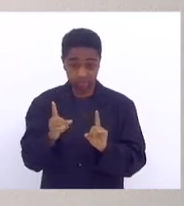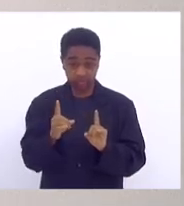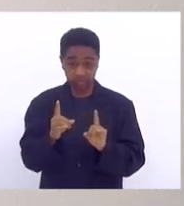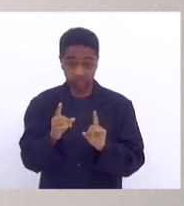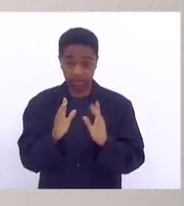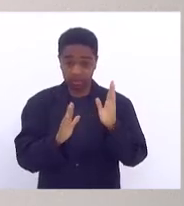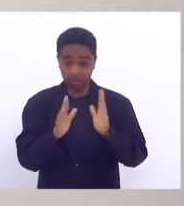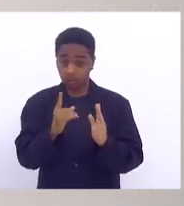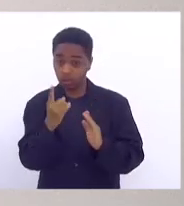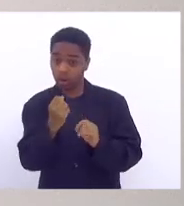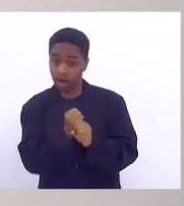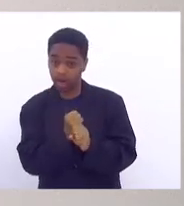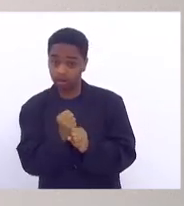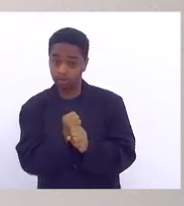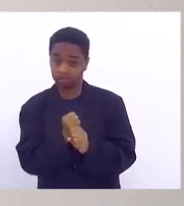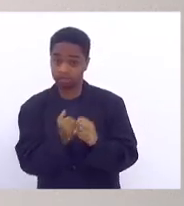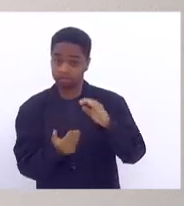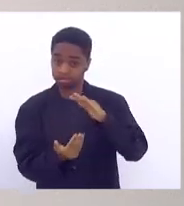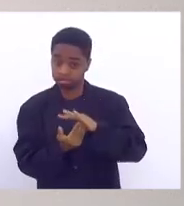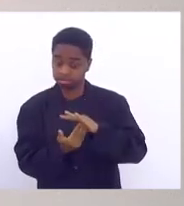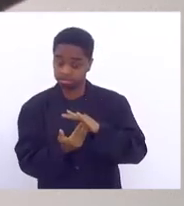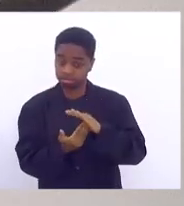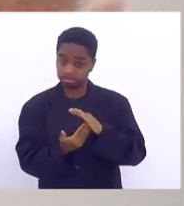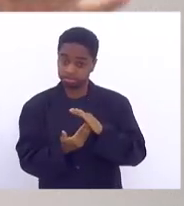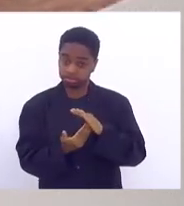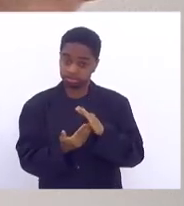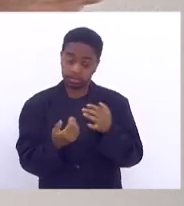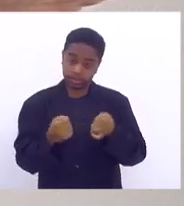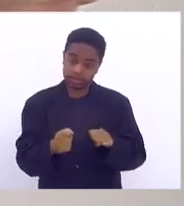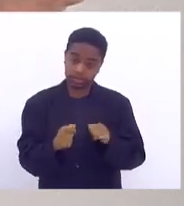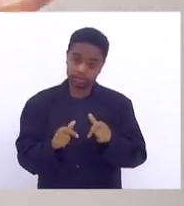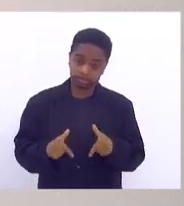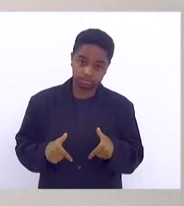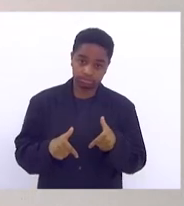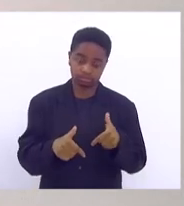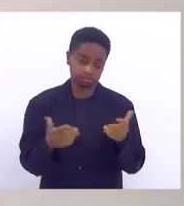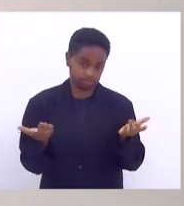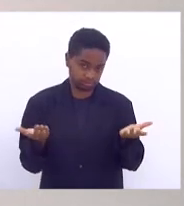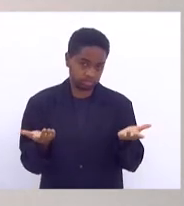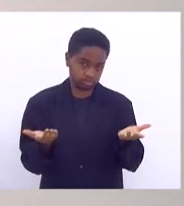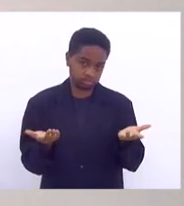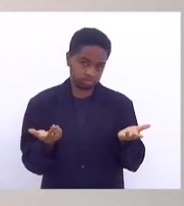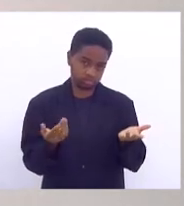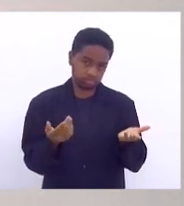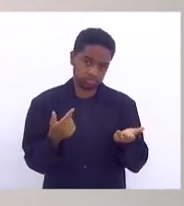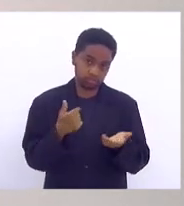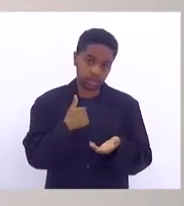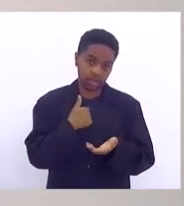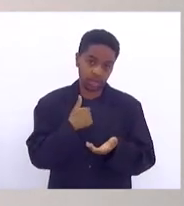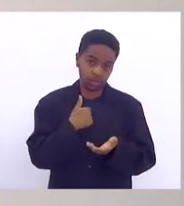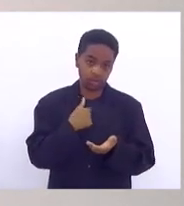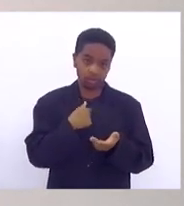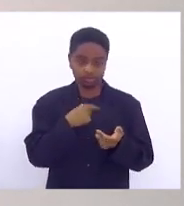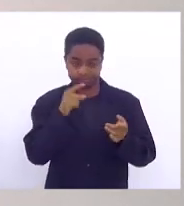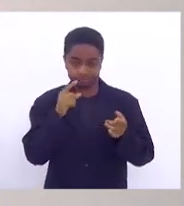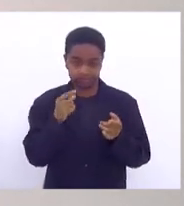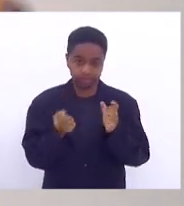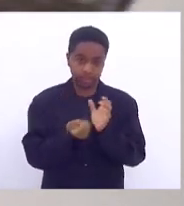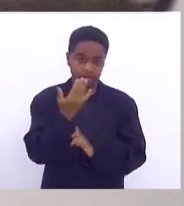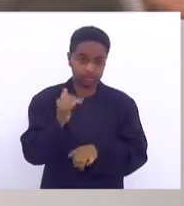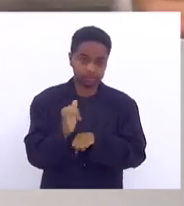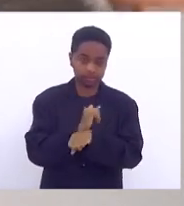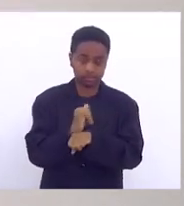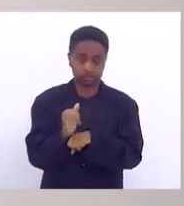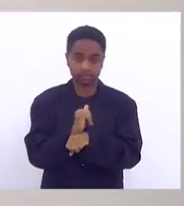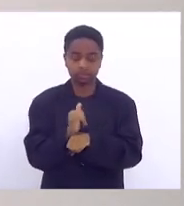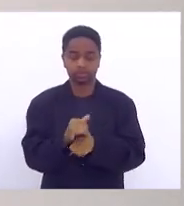um ano alguma coisa tem que ser feita tá eu tô eu tô eu tô dando alternativas e dando